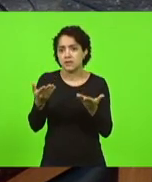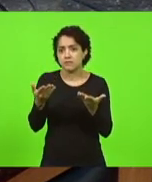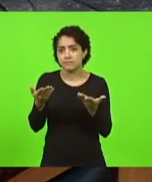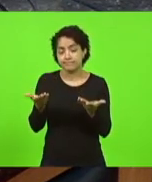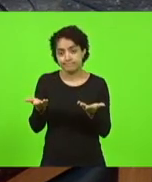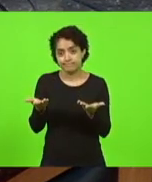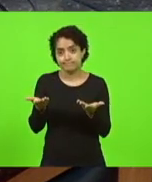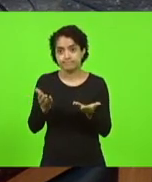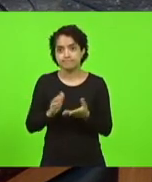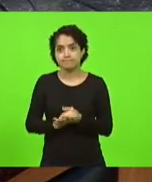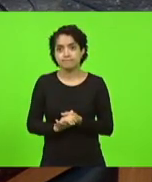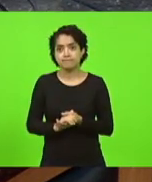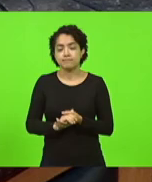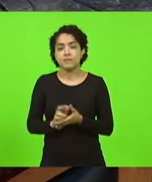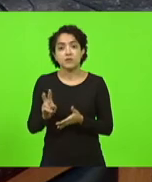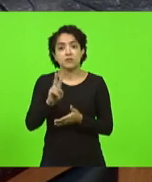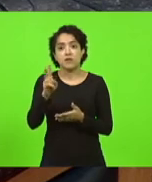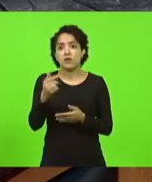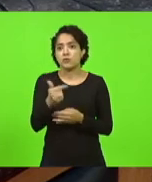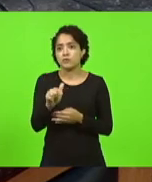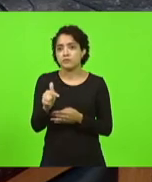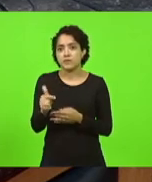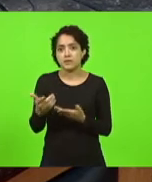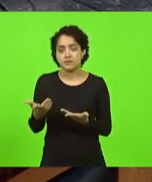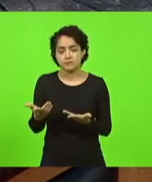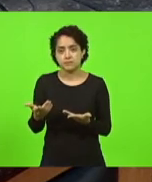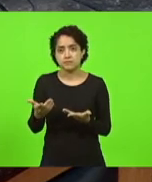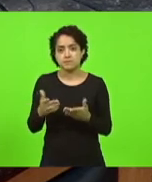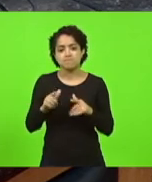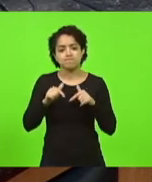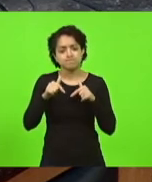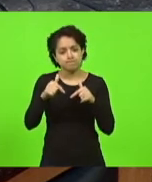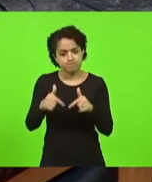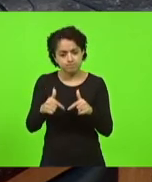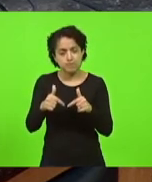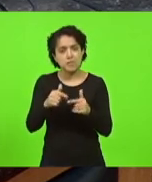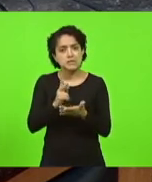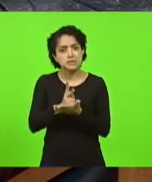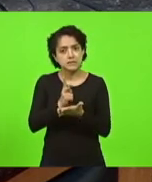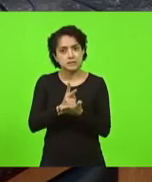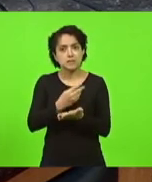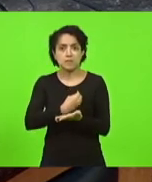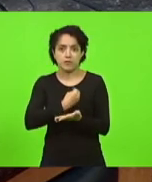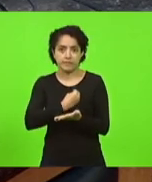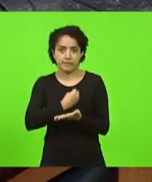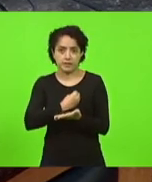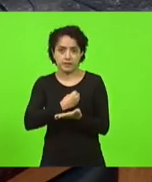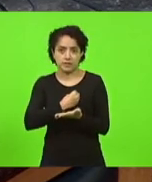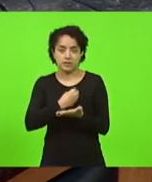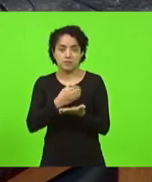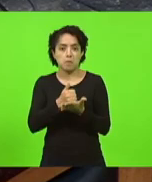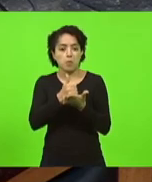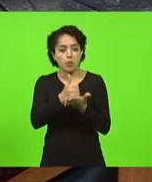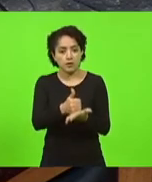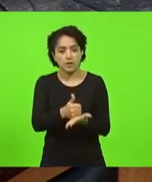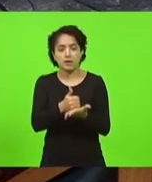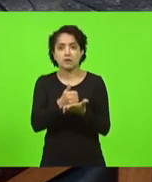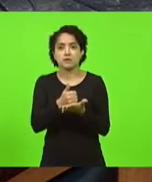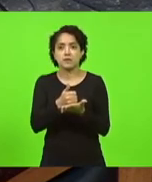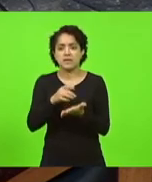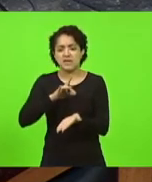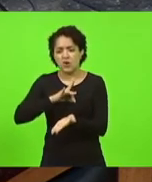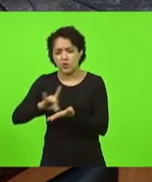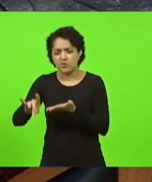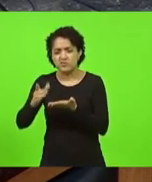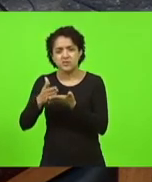verdade? Minha posição será sempre em favor da vida. Sempre. Vamos acabar com esse ódio e